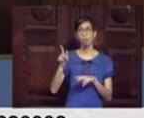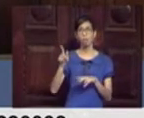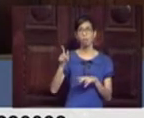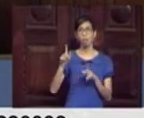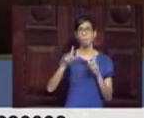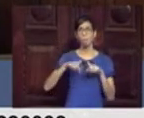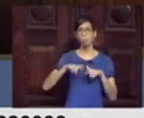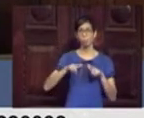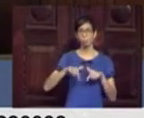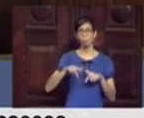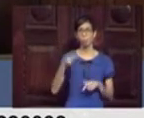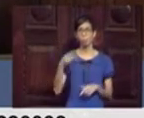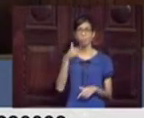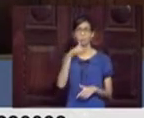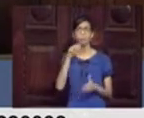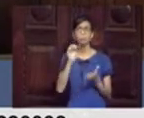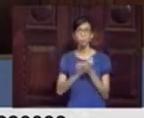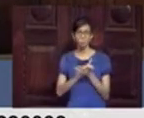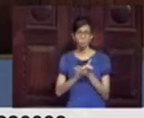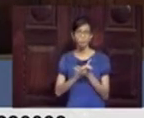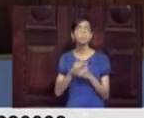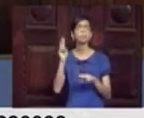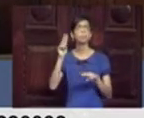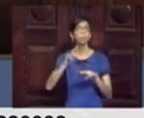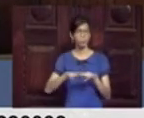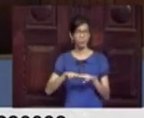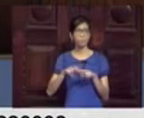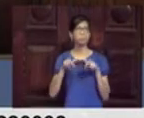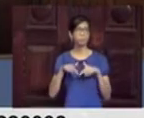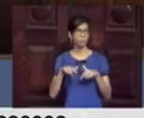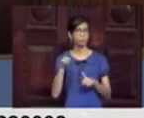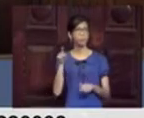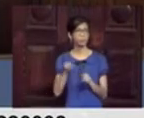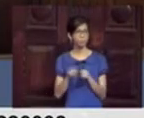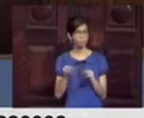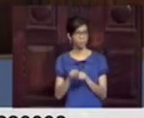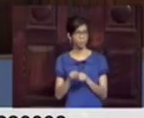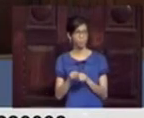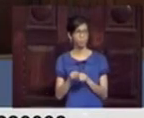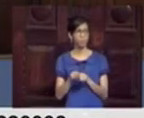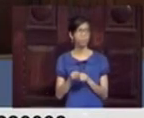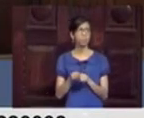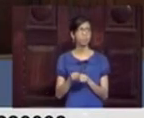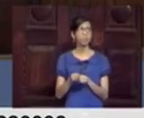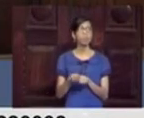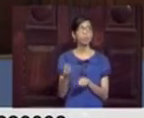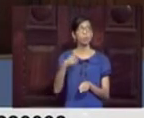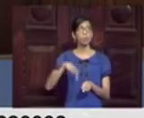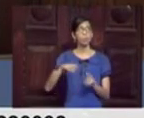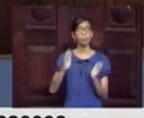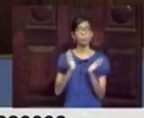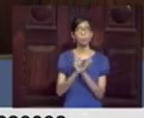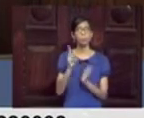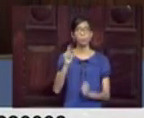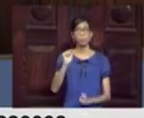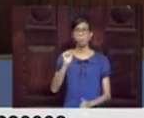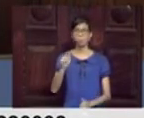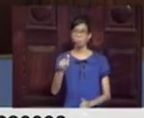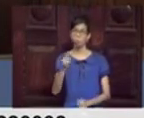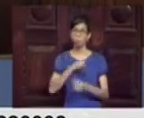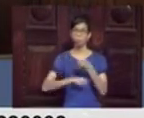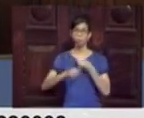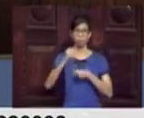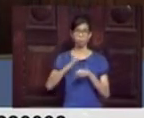sua esposa presa em Bangu. Diga-se passagem, nós do PSOL, em